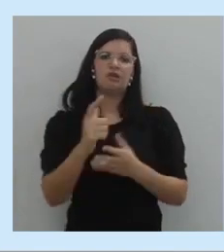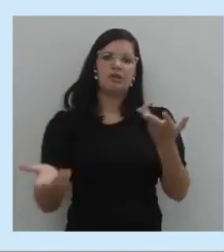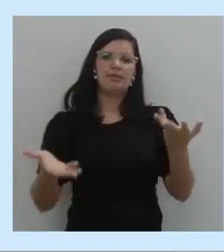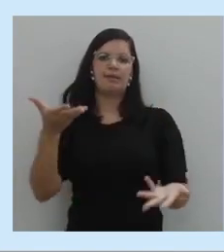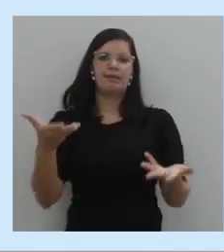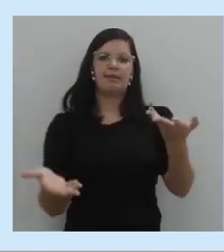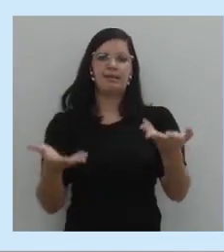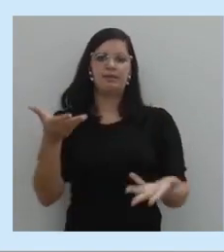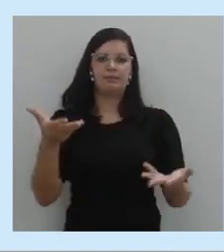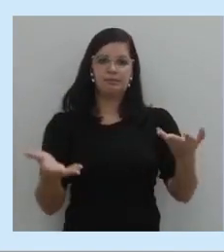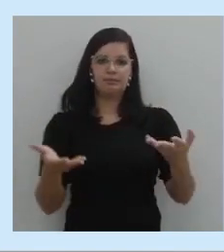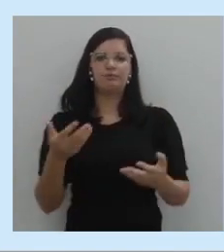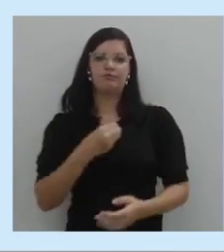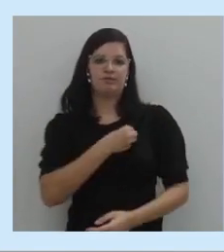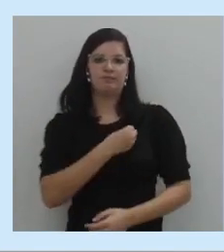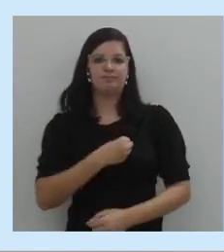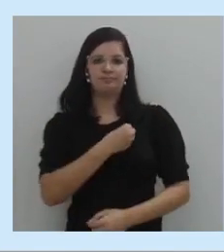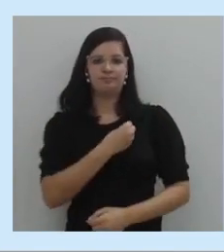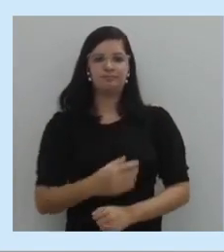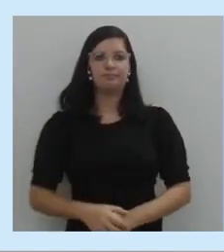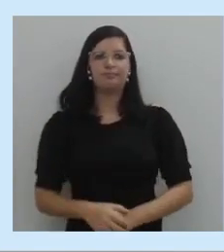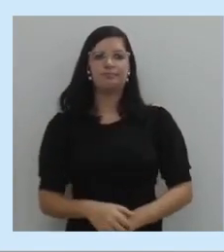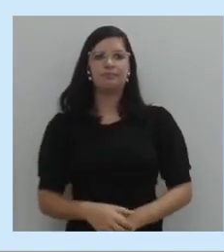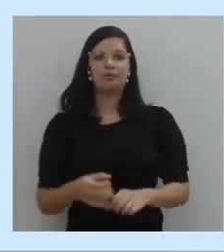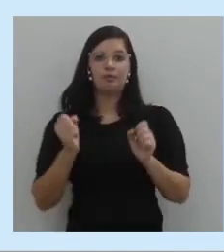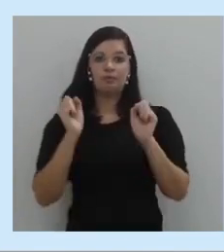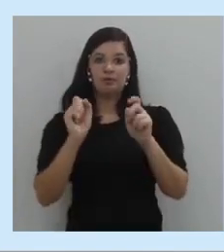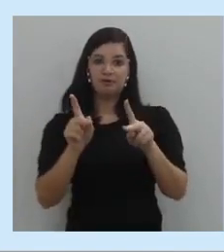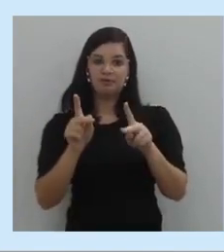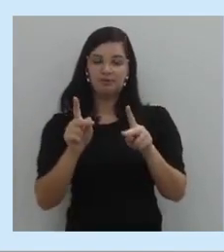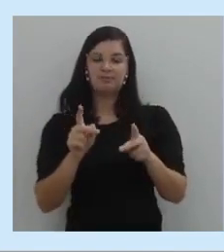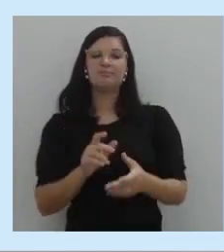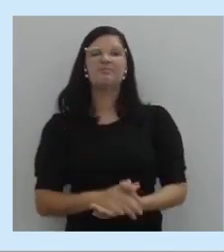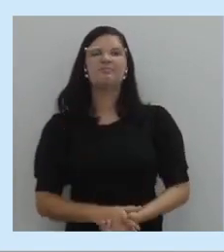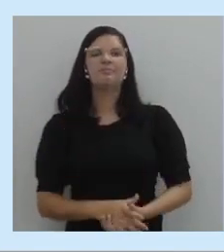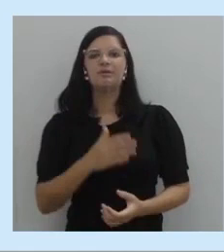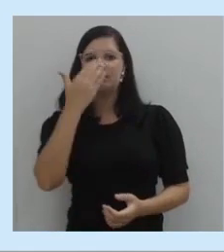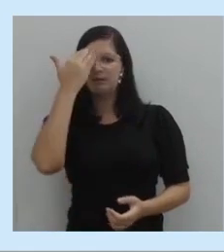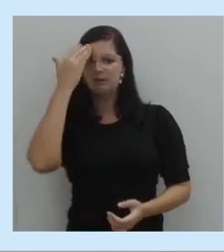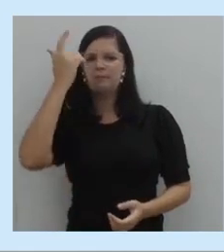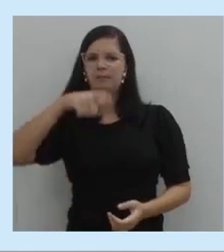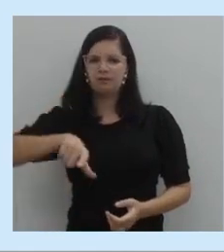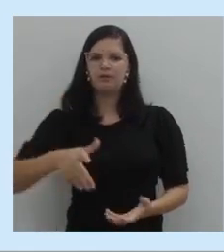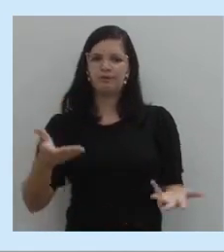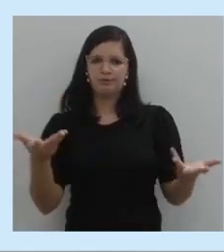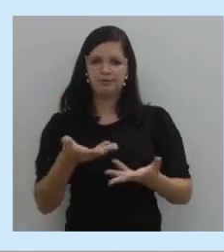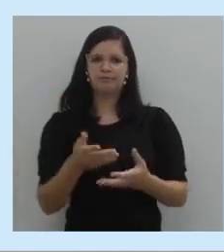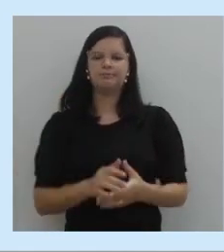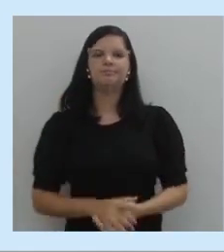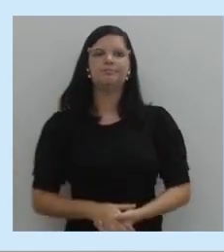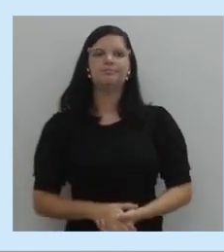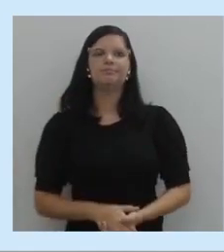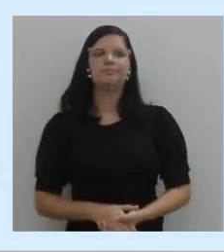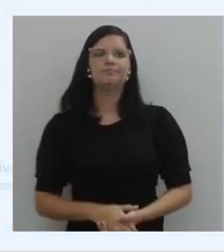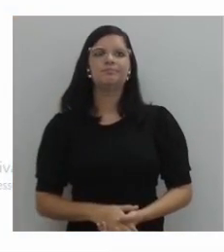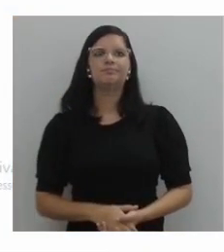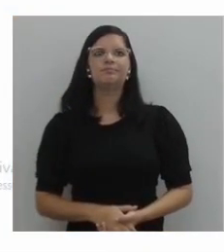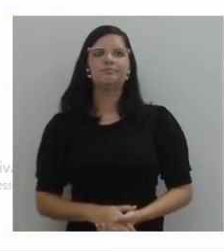haja um equilíbrio entre a nossa vivência. Ok, oitavo ano. Vamos entender mais um pouco sobre bacia hidrográfica. Acompanhe na